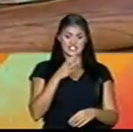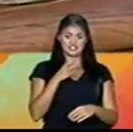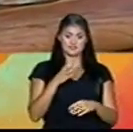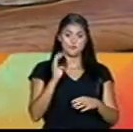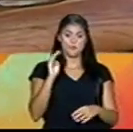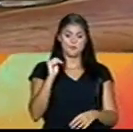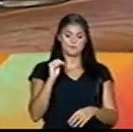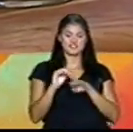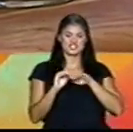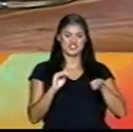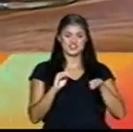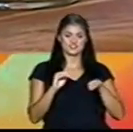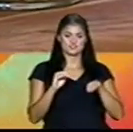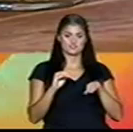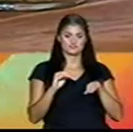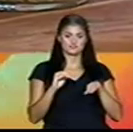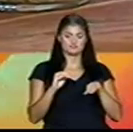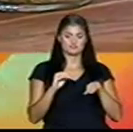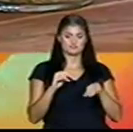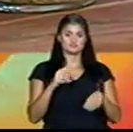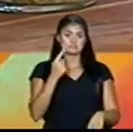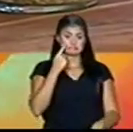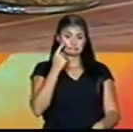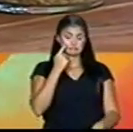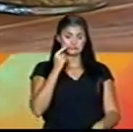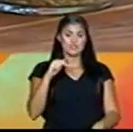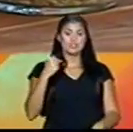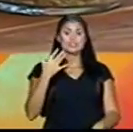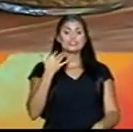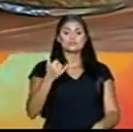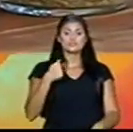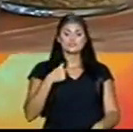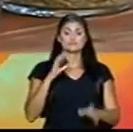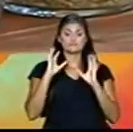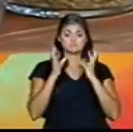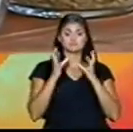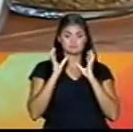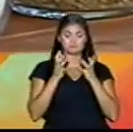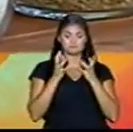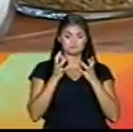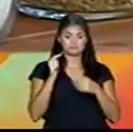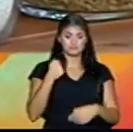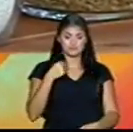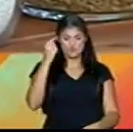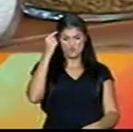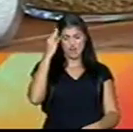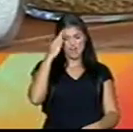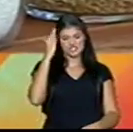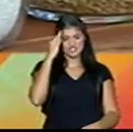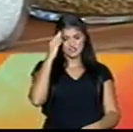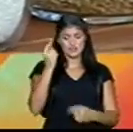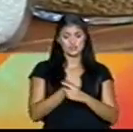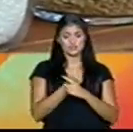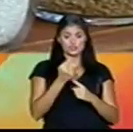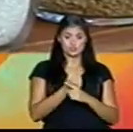avisa. Dá sempre sinal. Uhum. Pronto. Depois disso, como eu aumentei bastante peso, não é? Quando eu achava que as coisas já